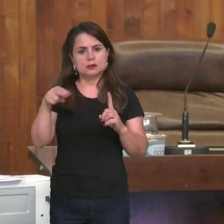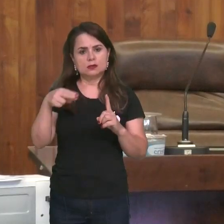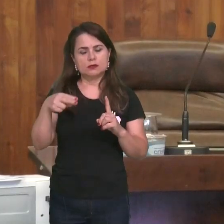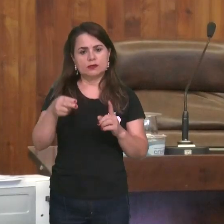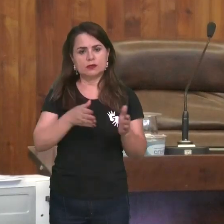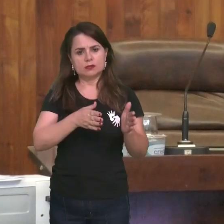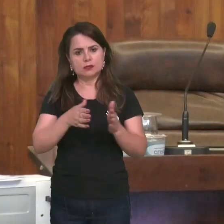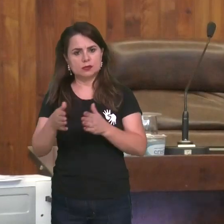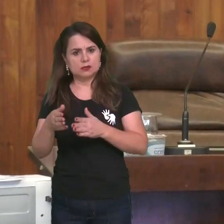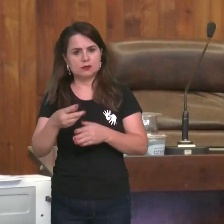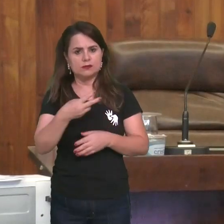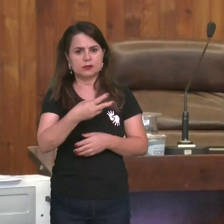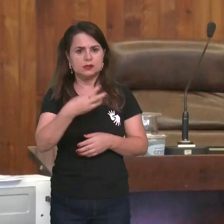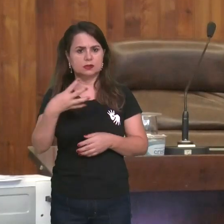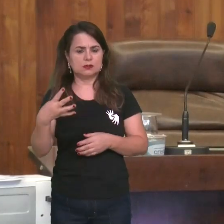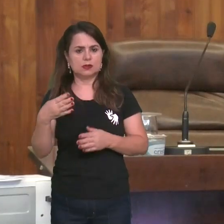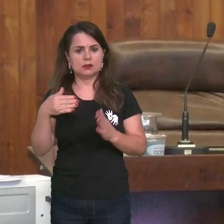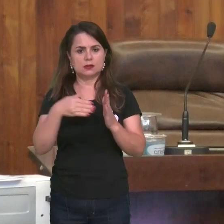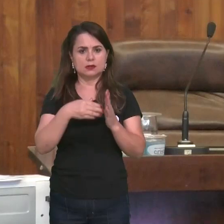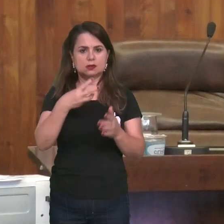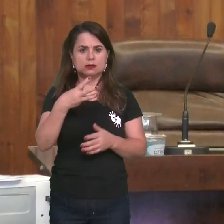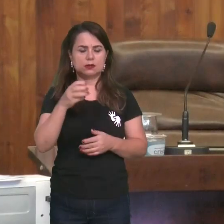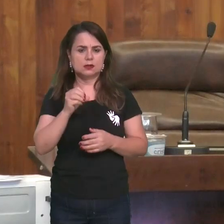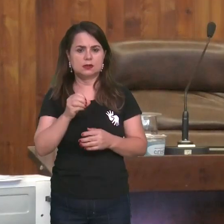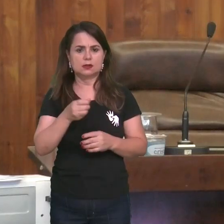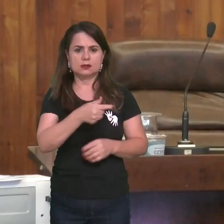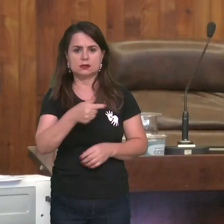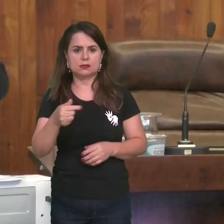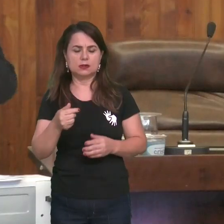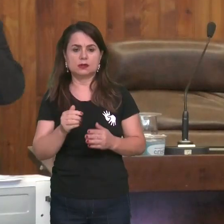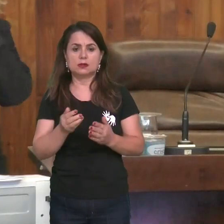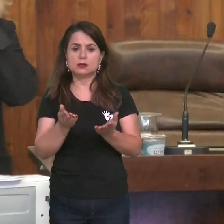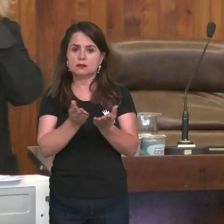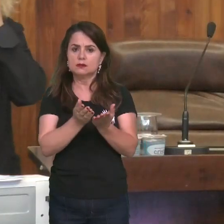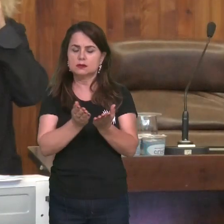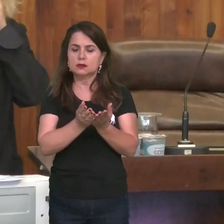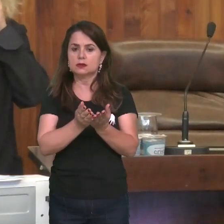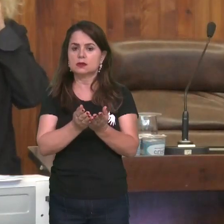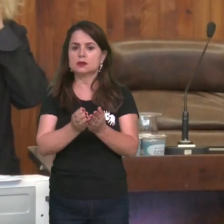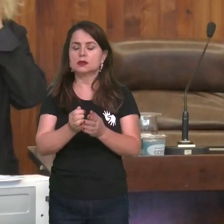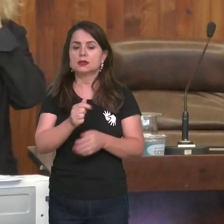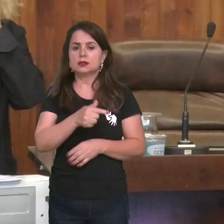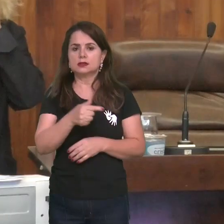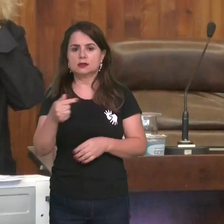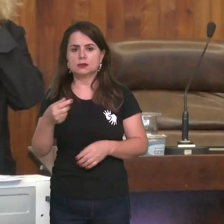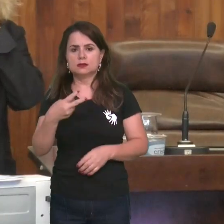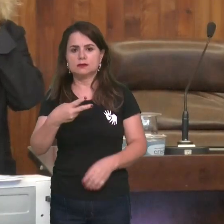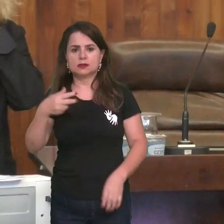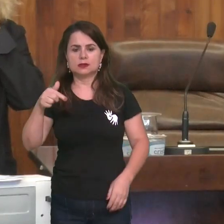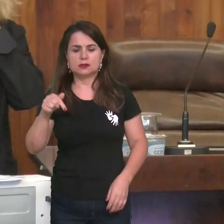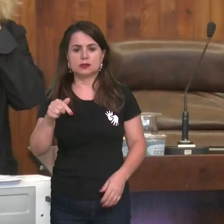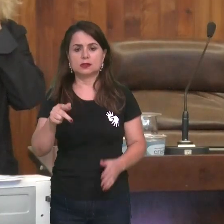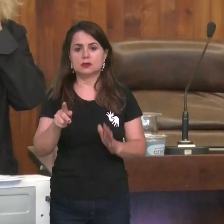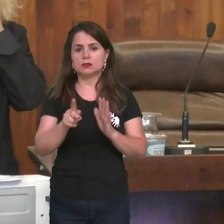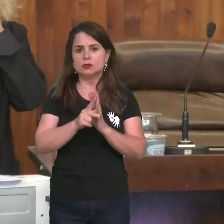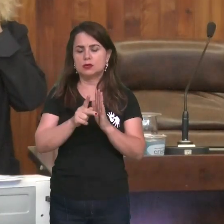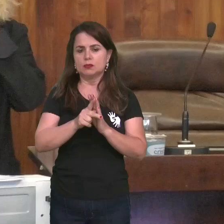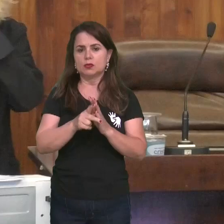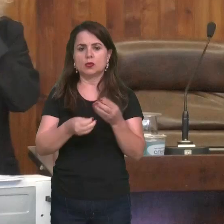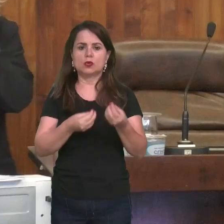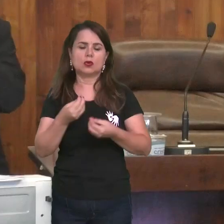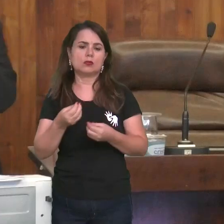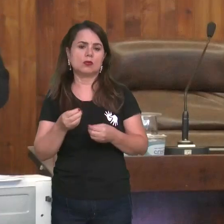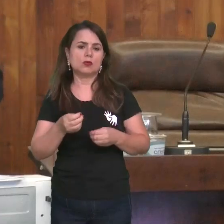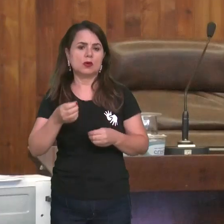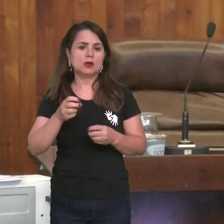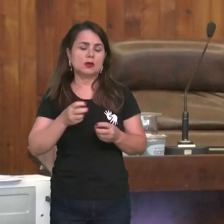24 a 30 de novembro a semana evangélica na semana do dia 27 o dia nacional de combate ao câncer e a